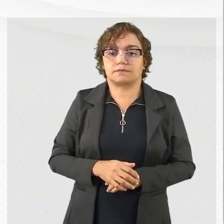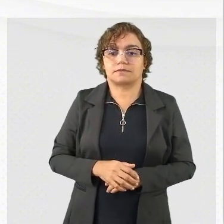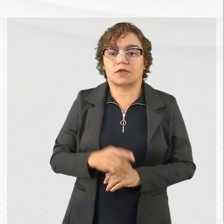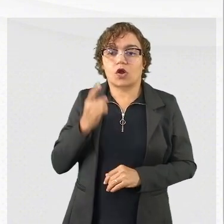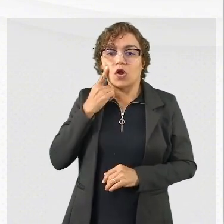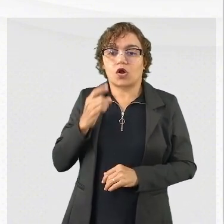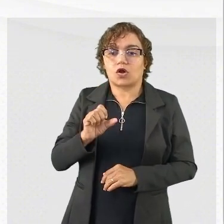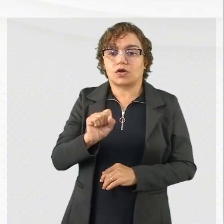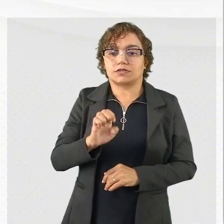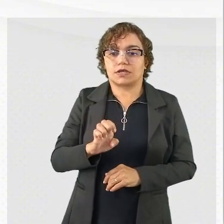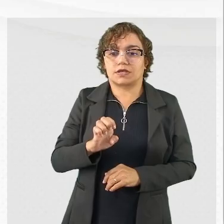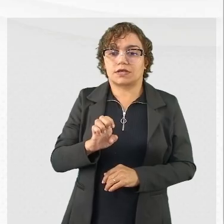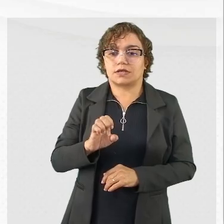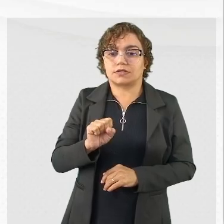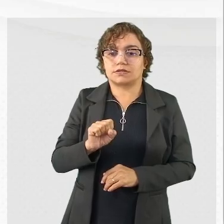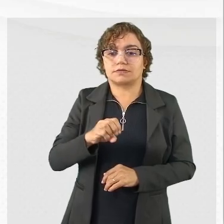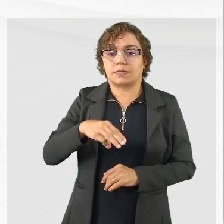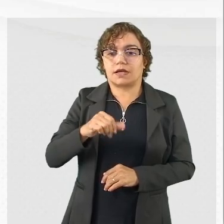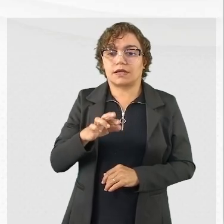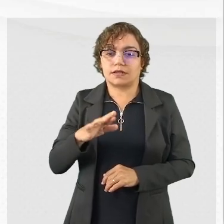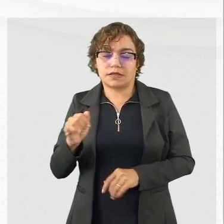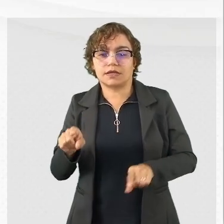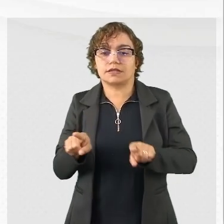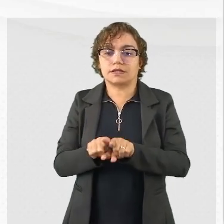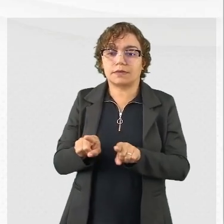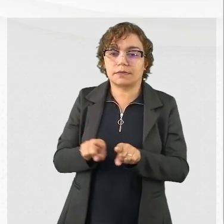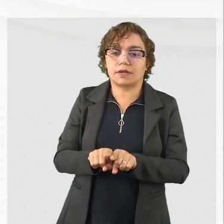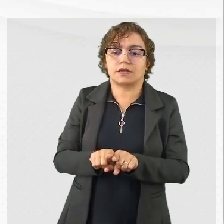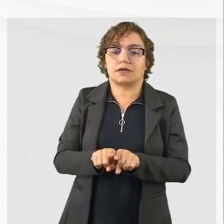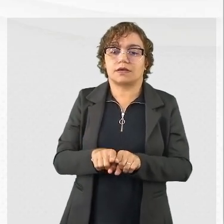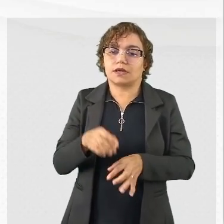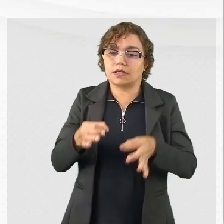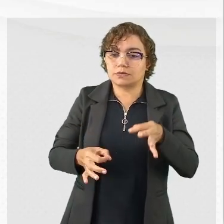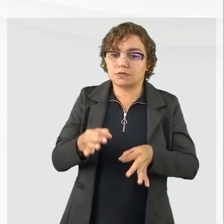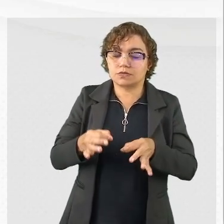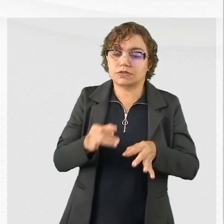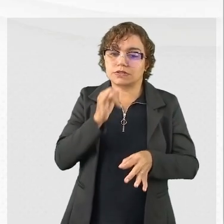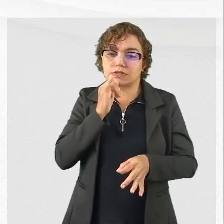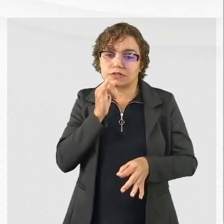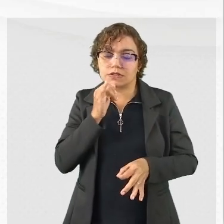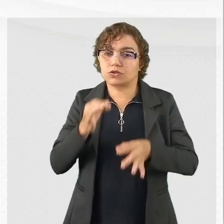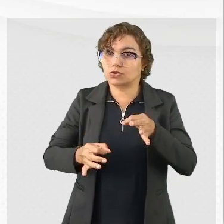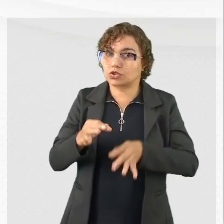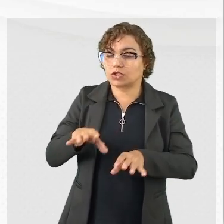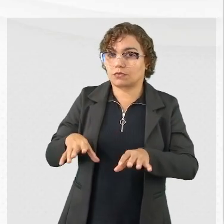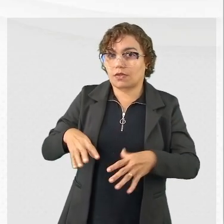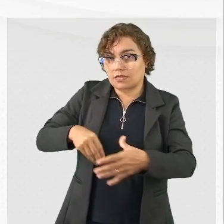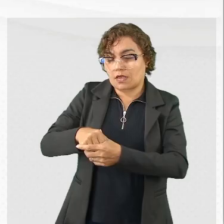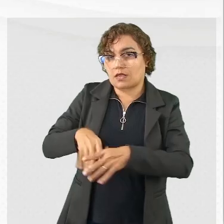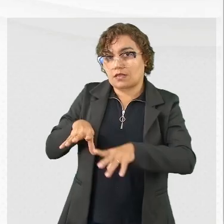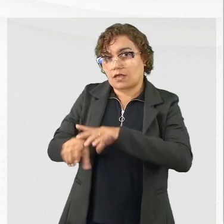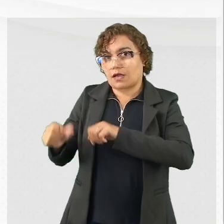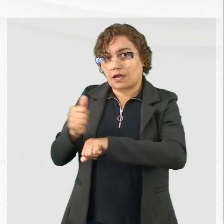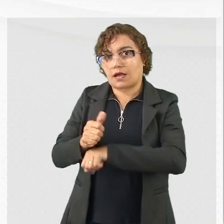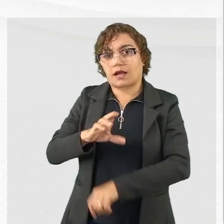terra, fundar vilas, e também eles eram responsáveis por exercer a justiça na capitania. É muito importante entender isso aqui, gente,